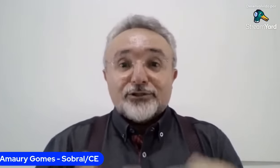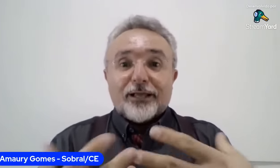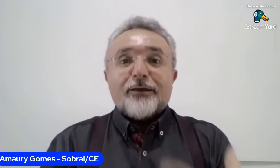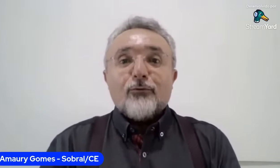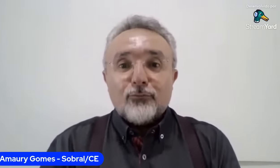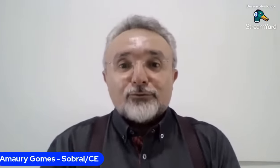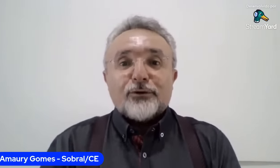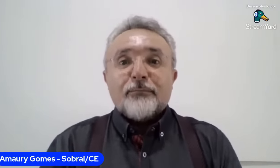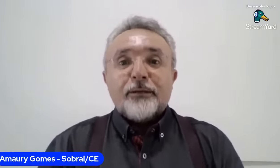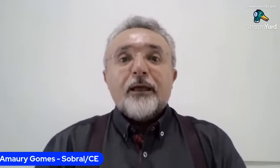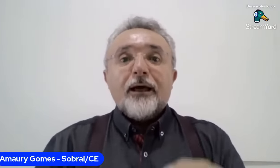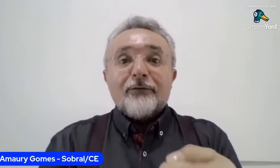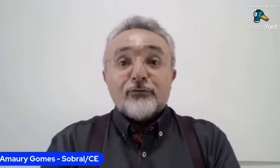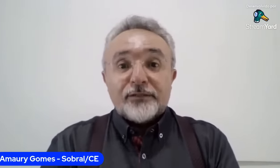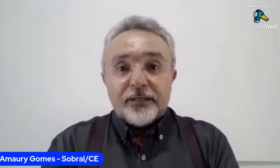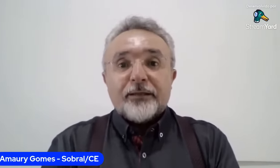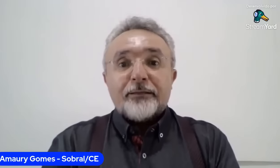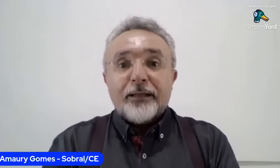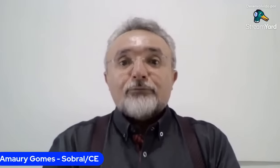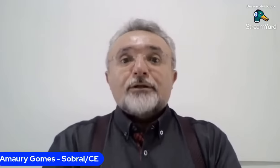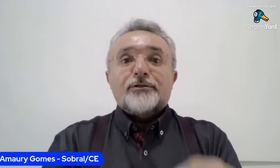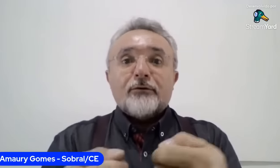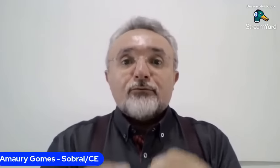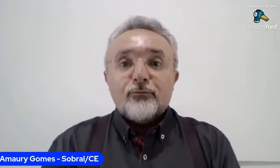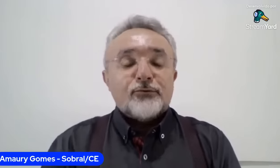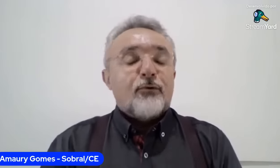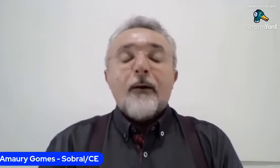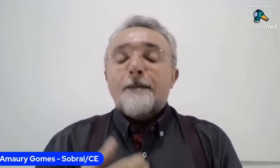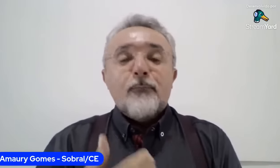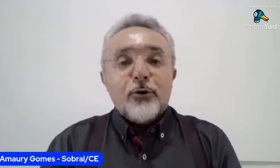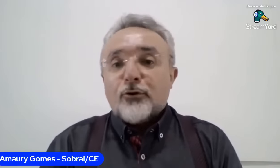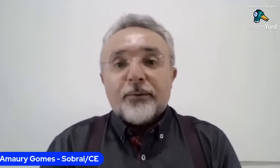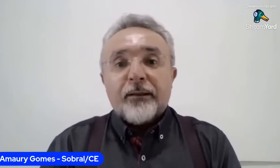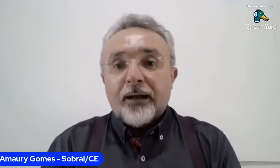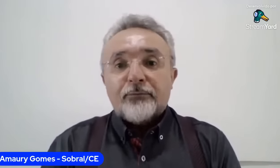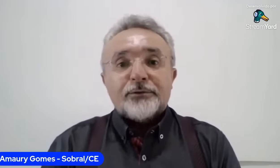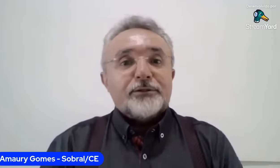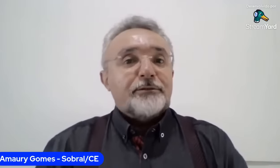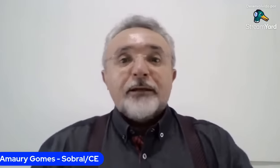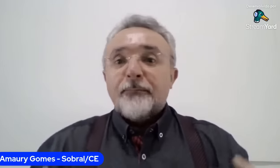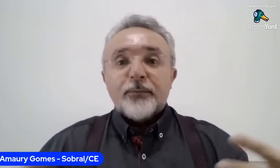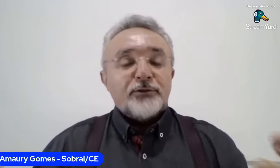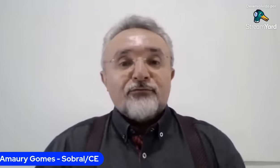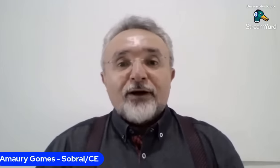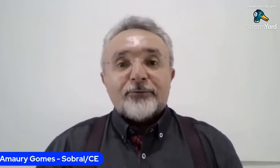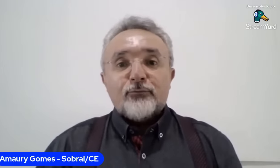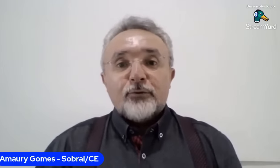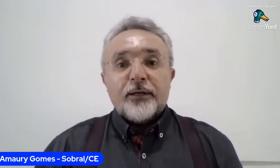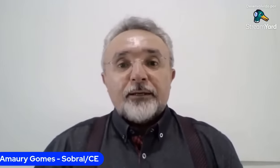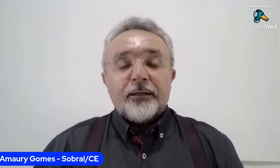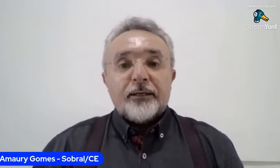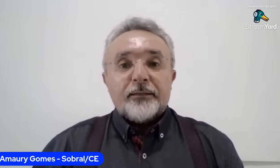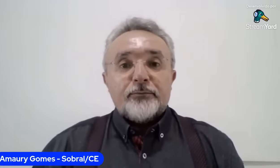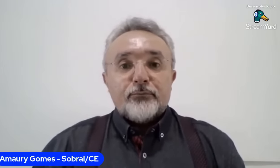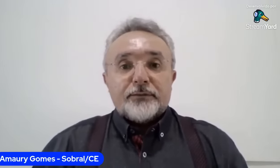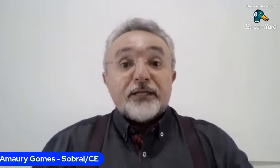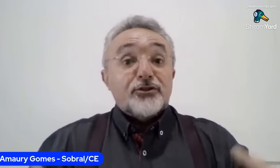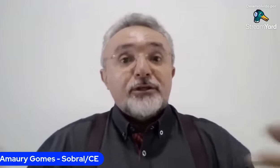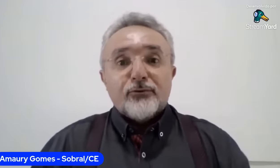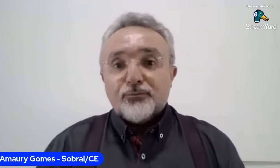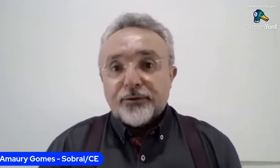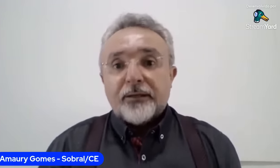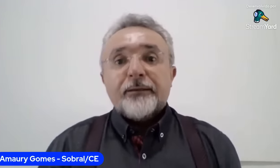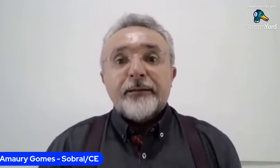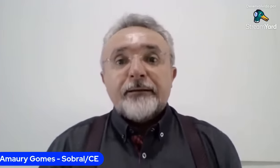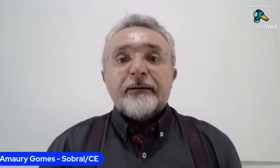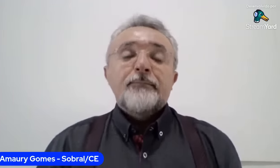né, de estar aqui conosco também, a você, internauta, de estar conosco. Muito obrigado. A gente, de fato,